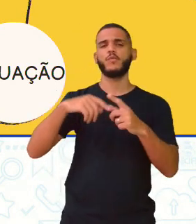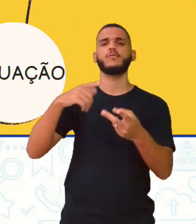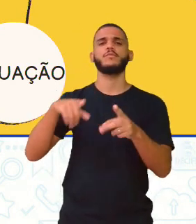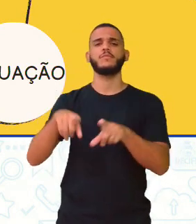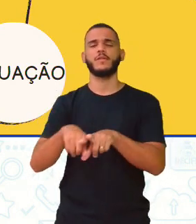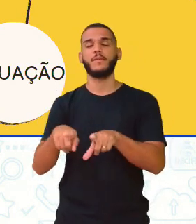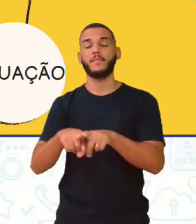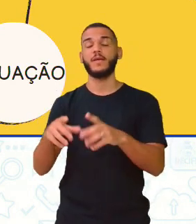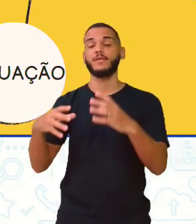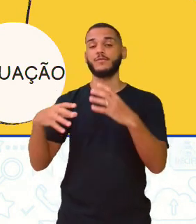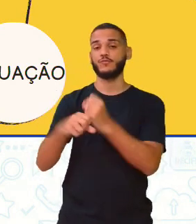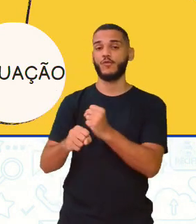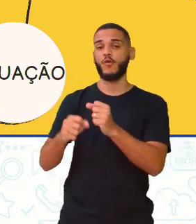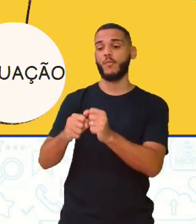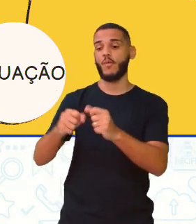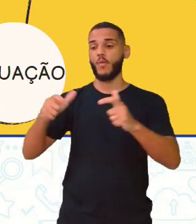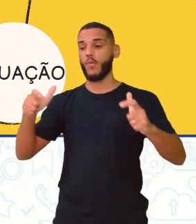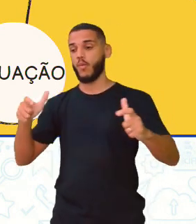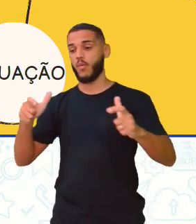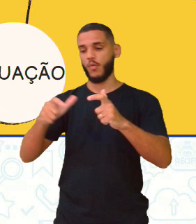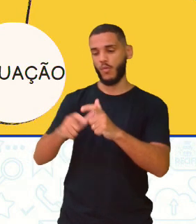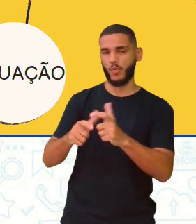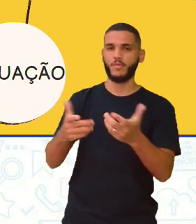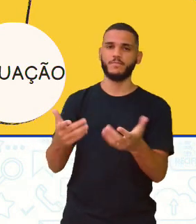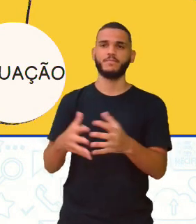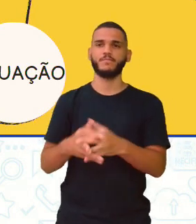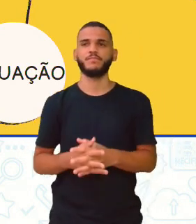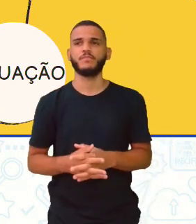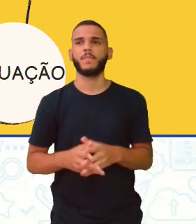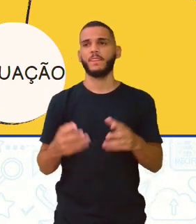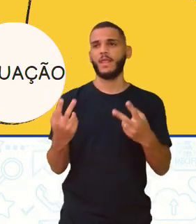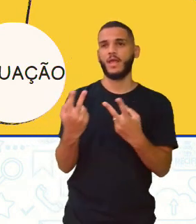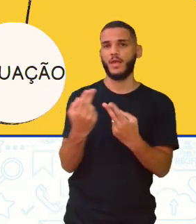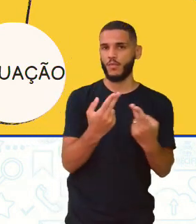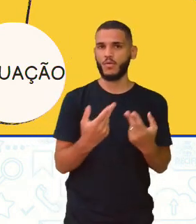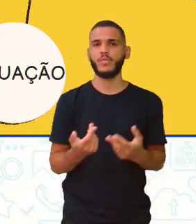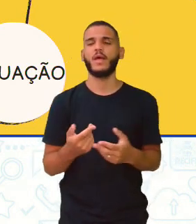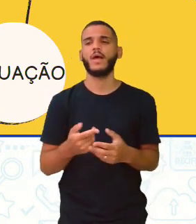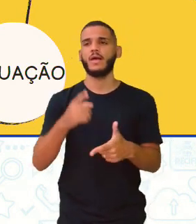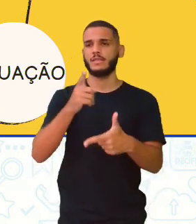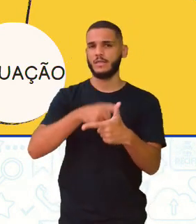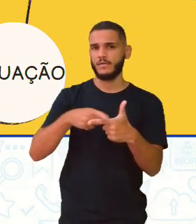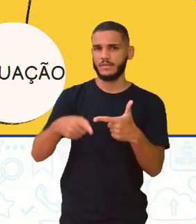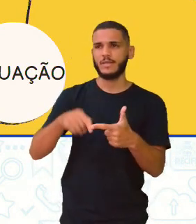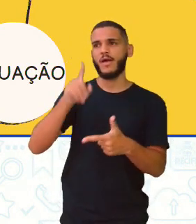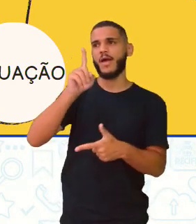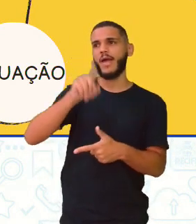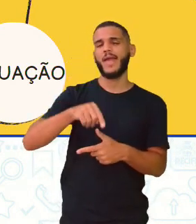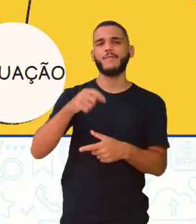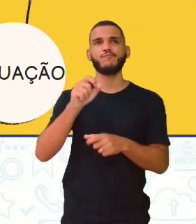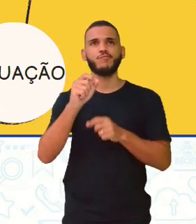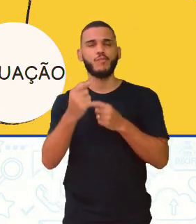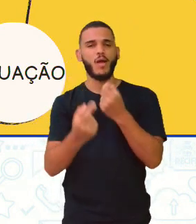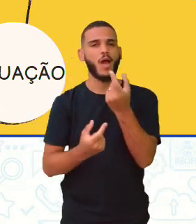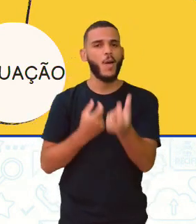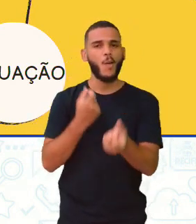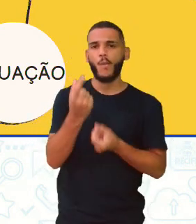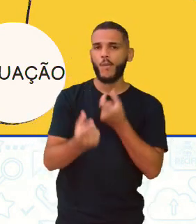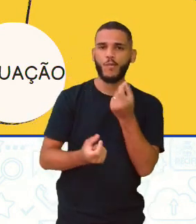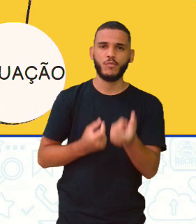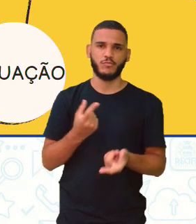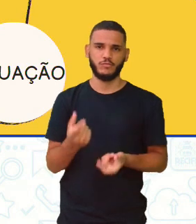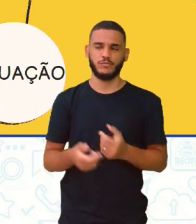soma, ampliação e redução, equação, igualdade, divisão. Isso aí é apenas alguns